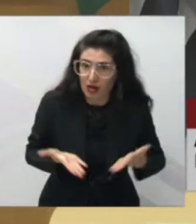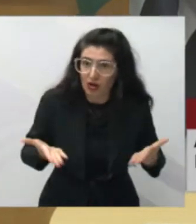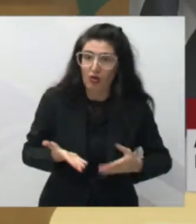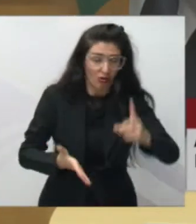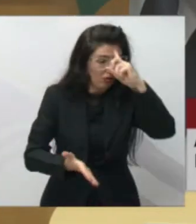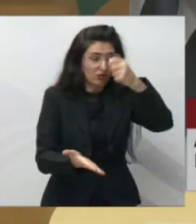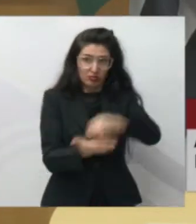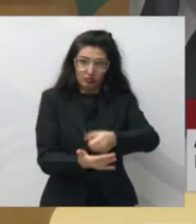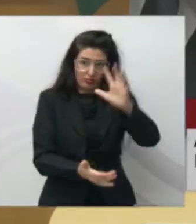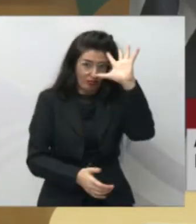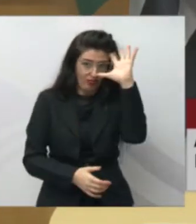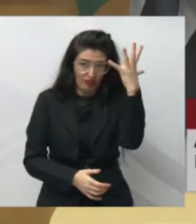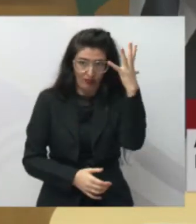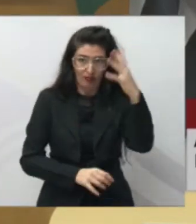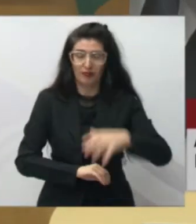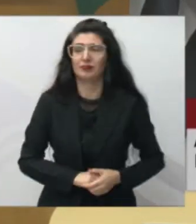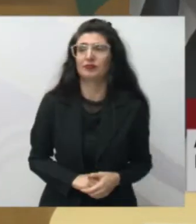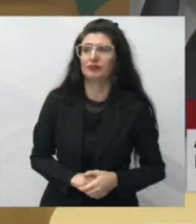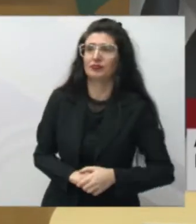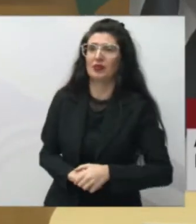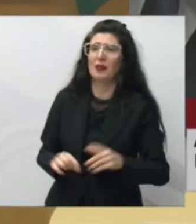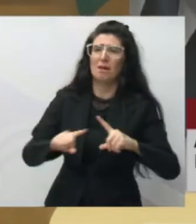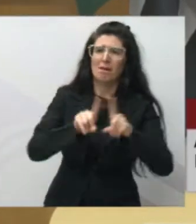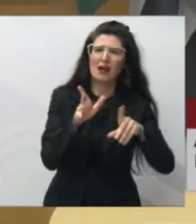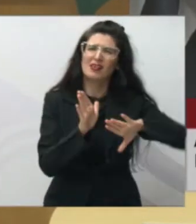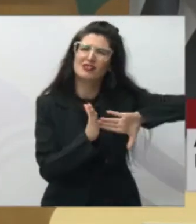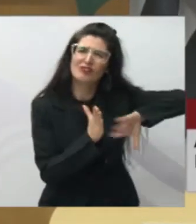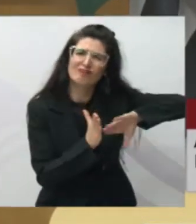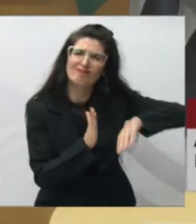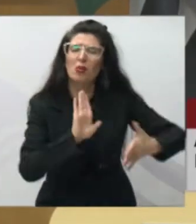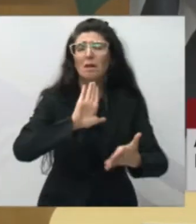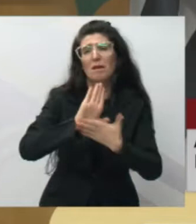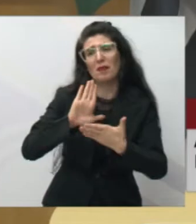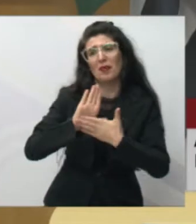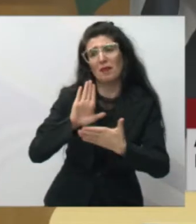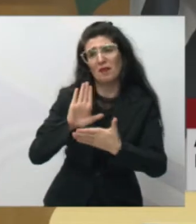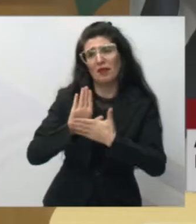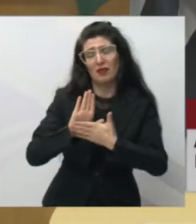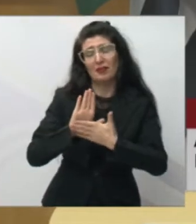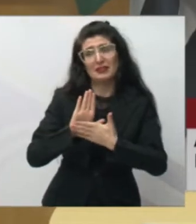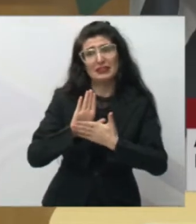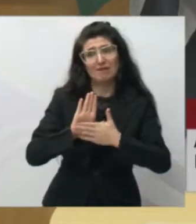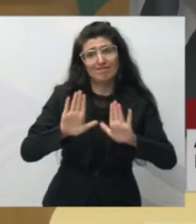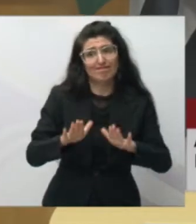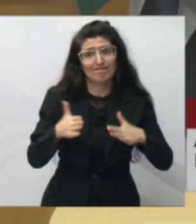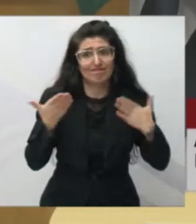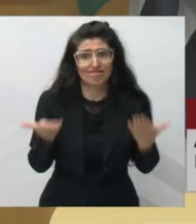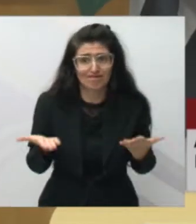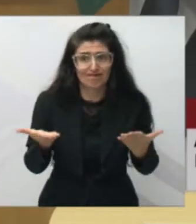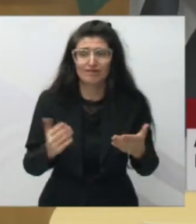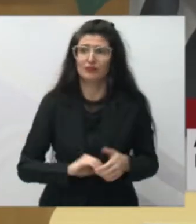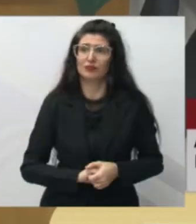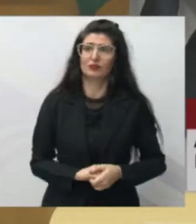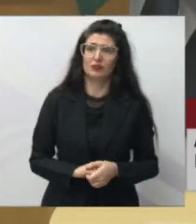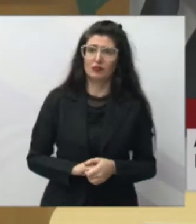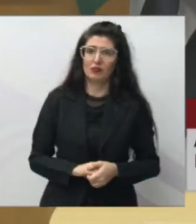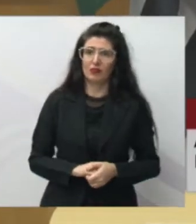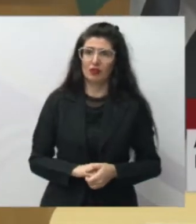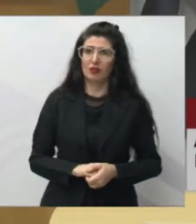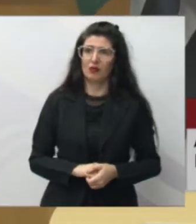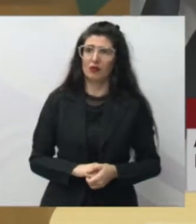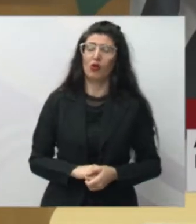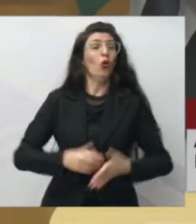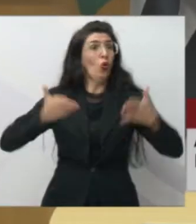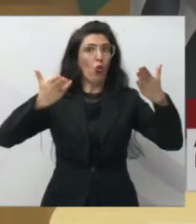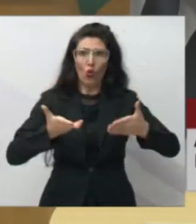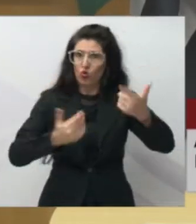Contudo, ante a retirada da propositura pelos então autores, À vista da renovação da mesa diretora, que